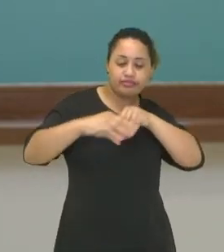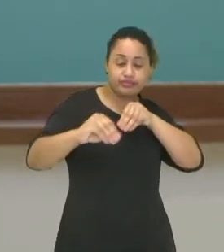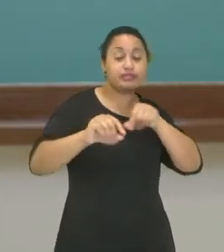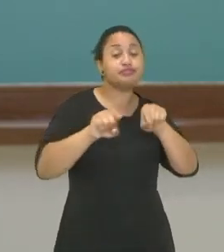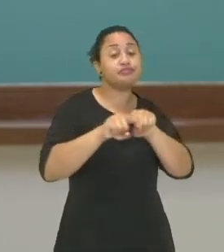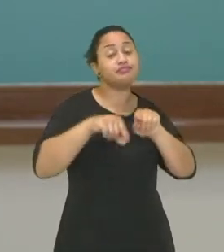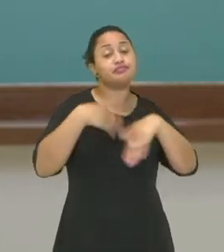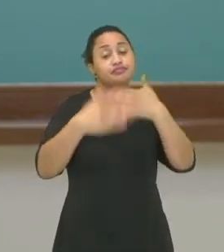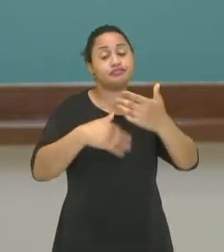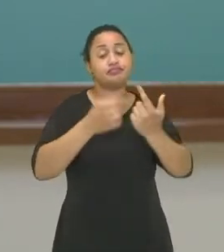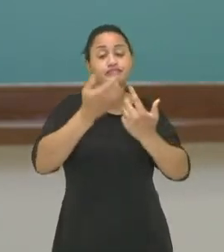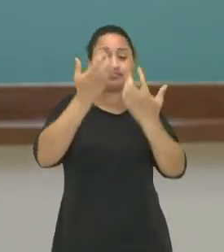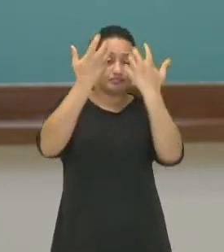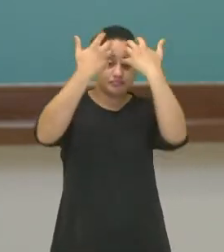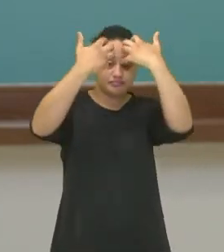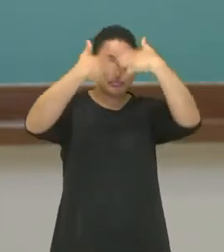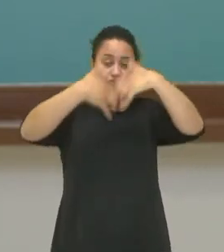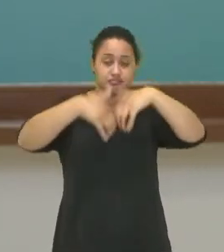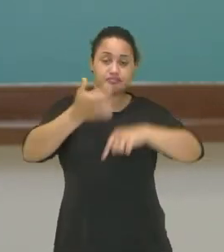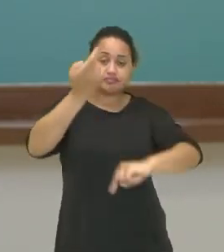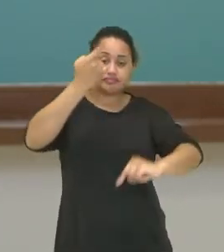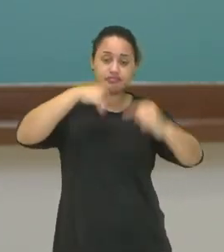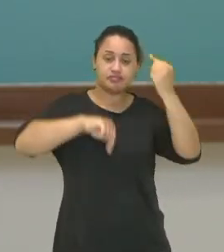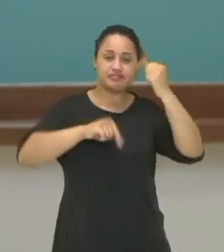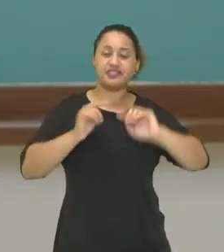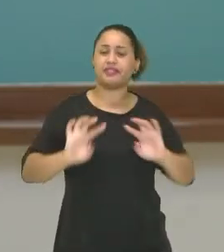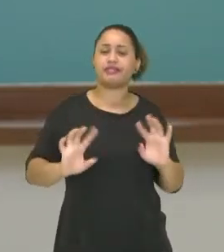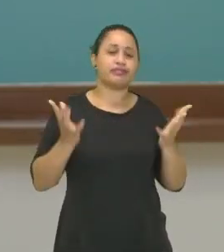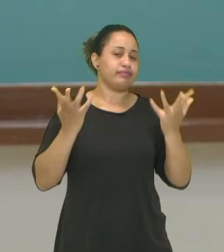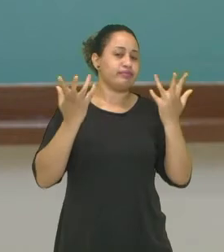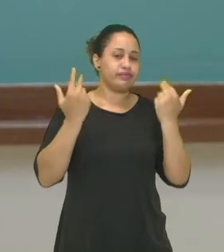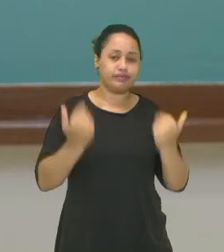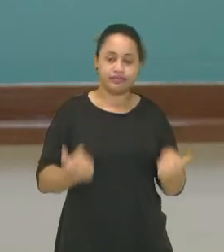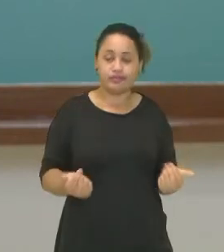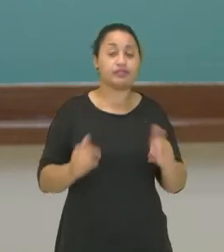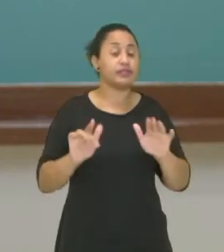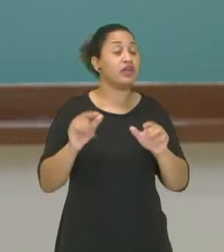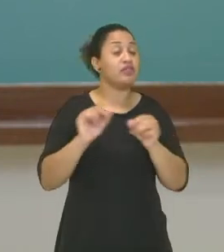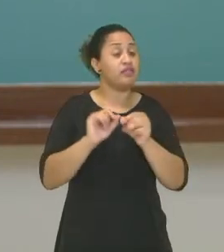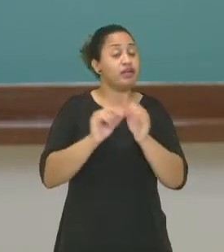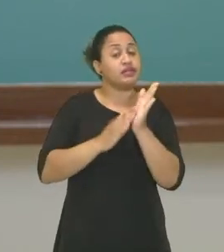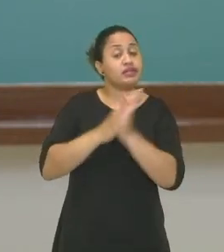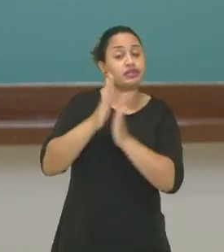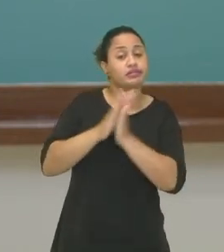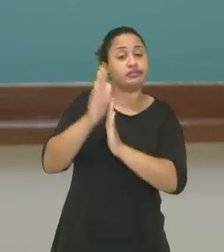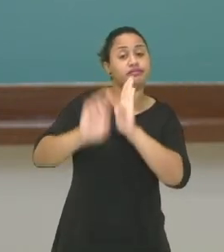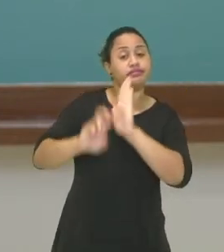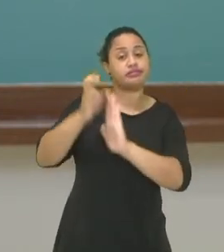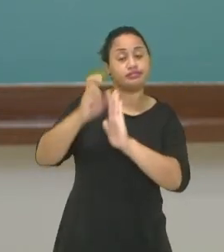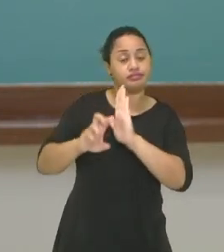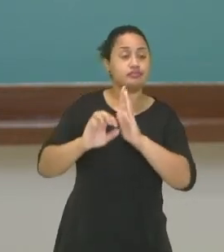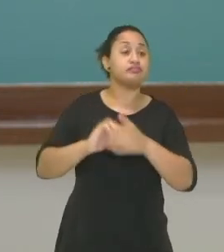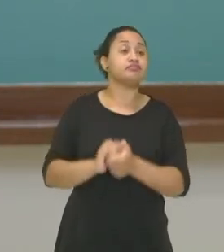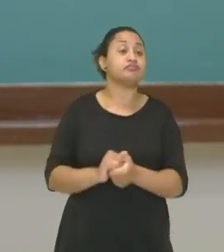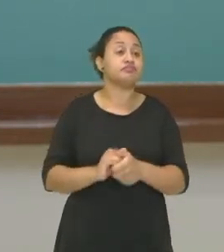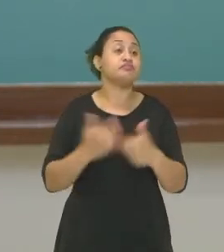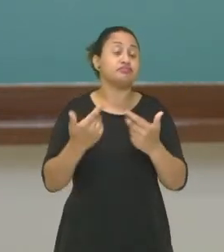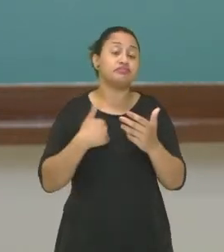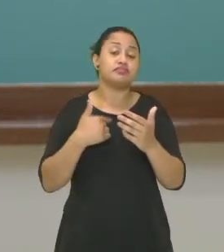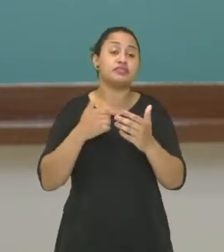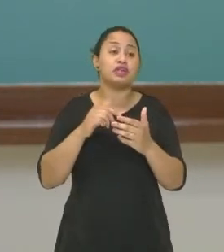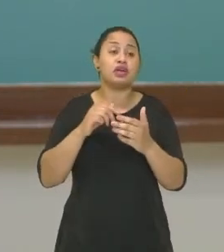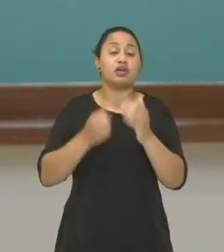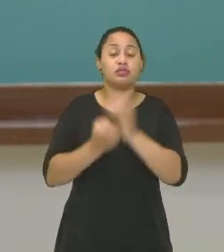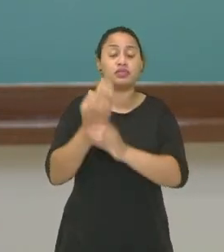processos metabólicos que acontecem dentro do corpo do organismo, tá? Tudo isso gera um gasto de energia. Então, a produtividade líquida é baseada